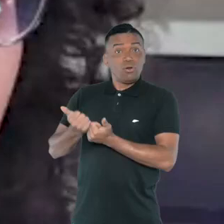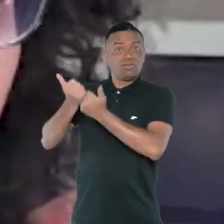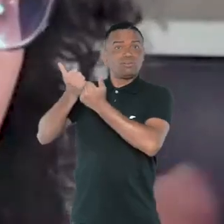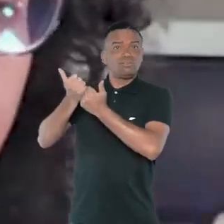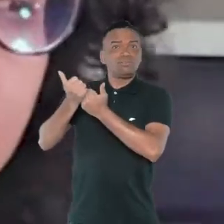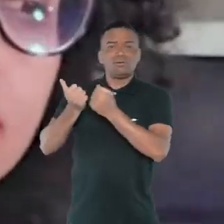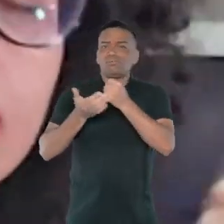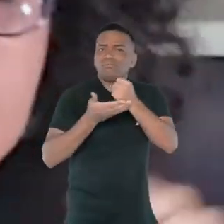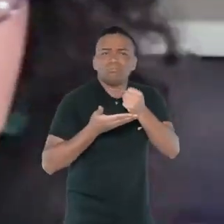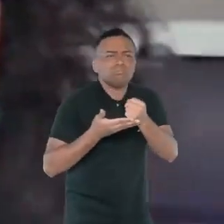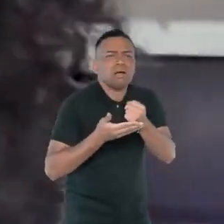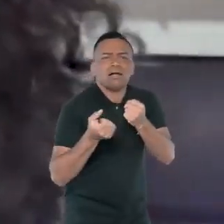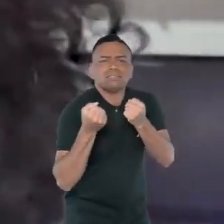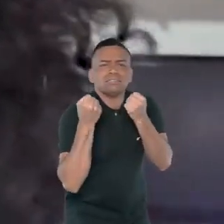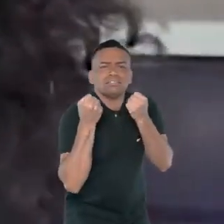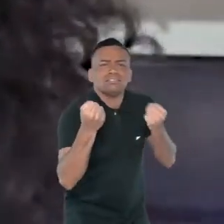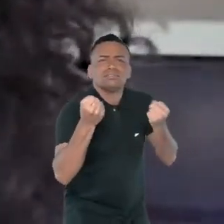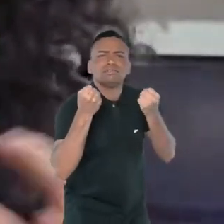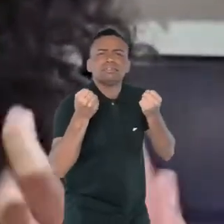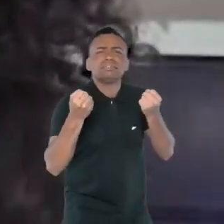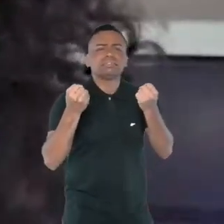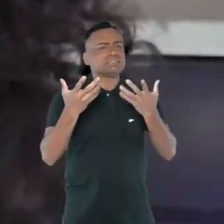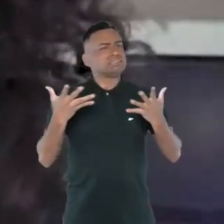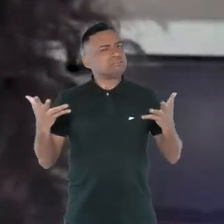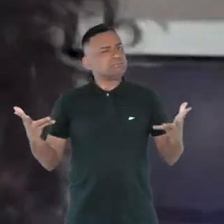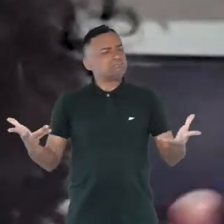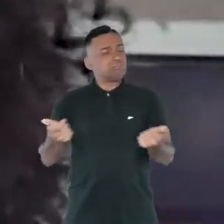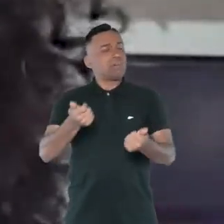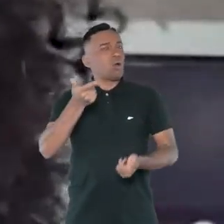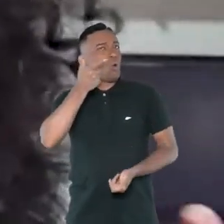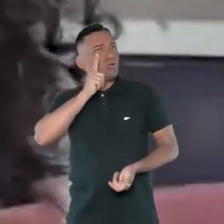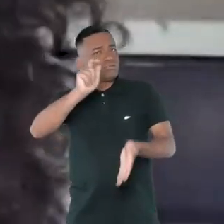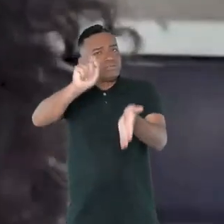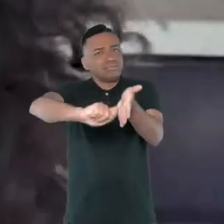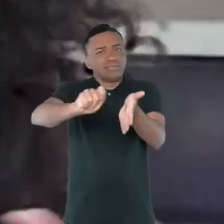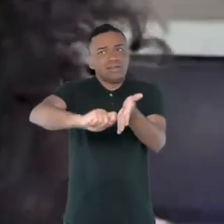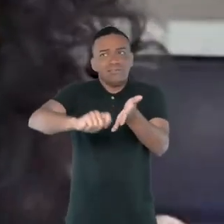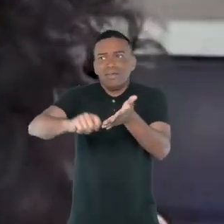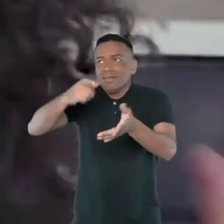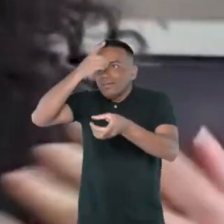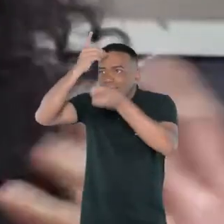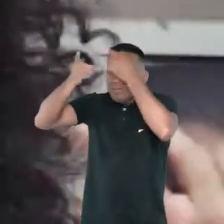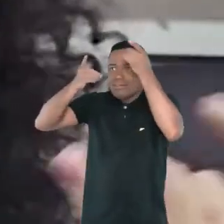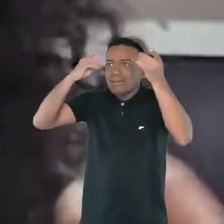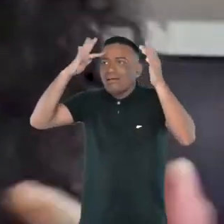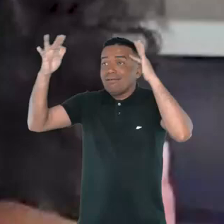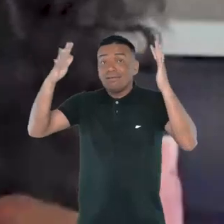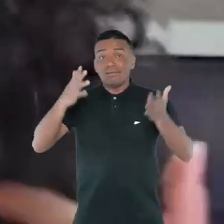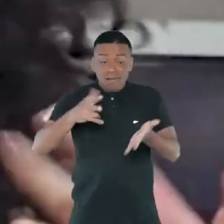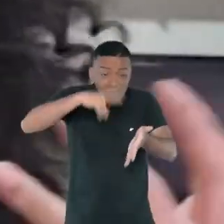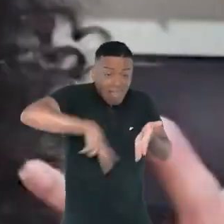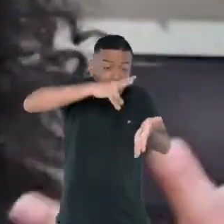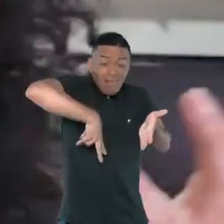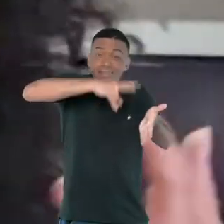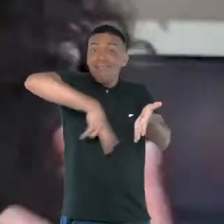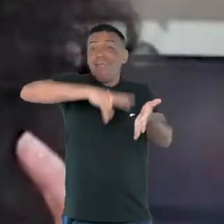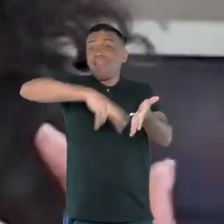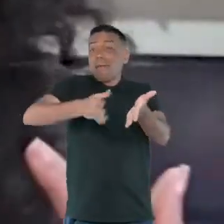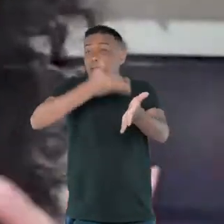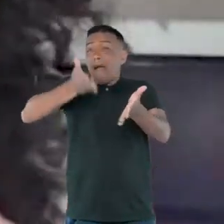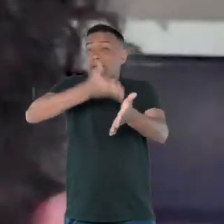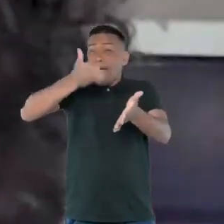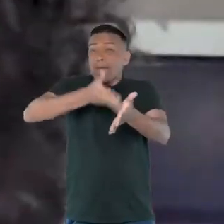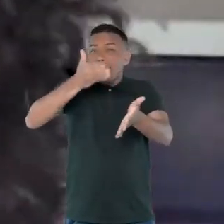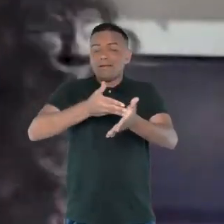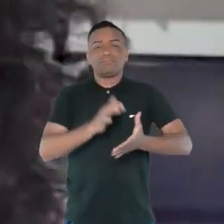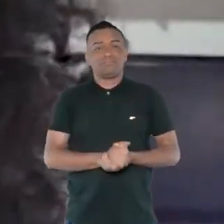família apoiando daqui, a escola apoiando de lá, eu cresci com uma base muito forte, muito bem estruturada, para poder escrever, para poder criar,